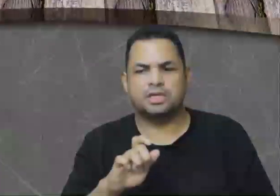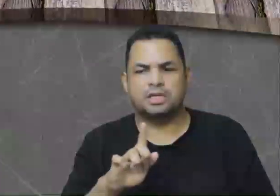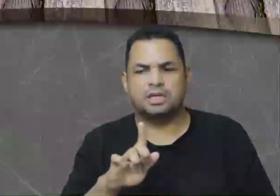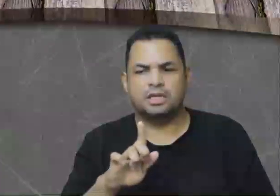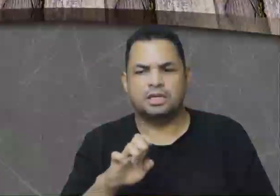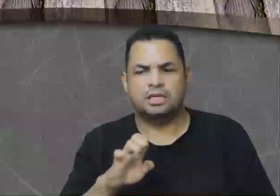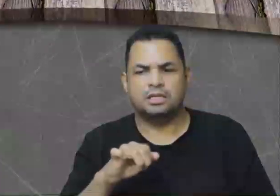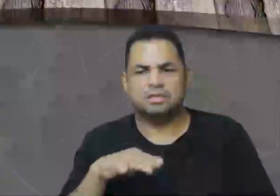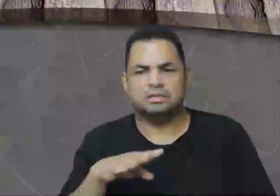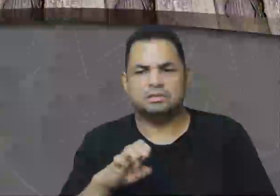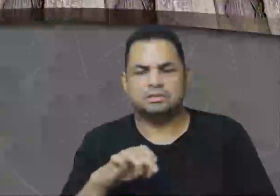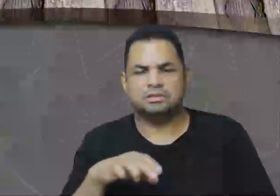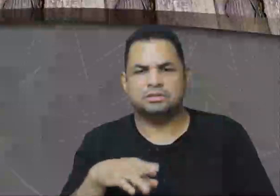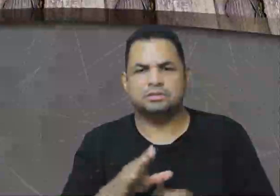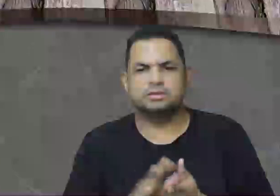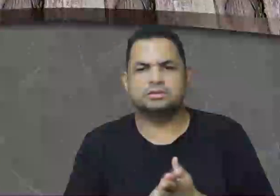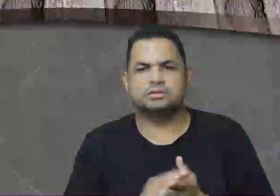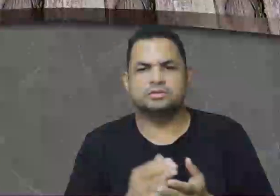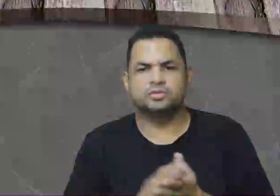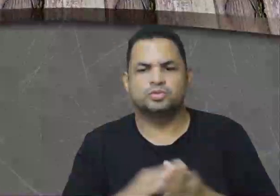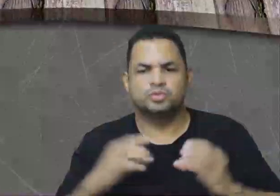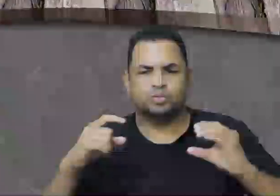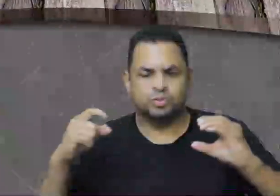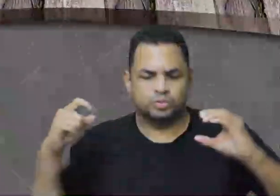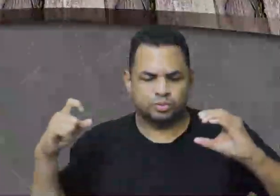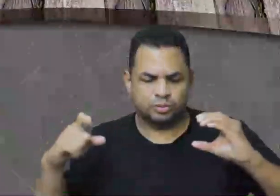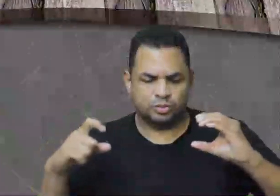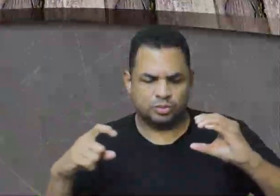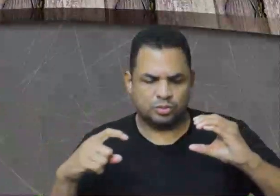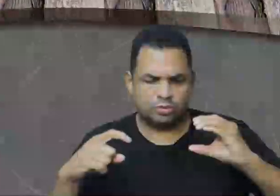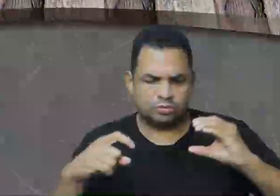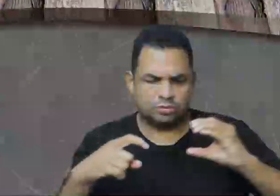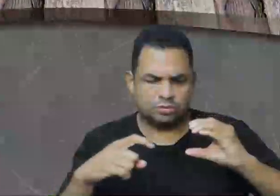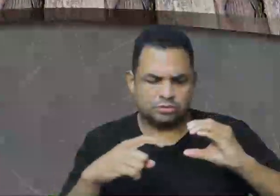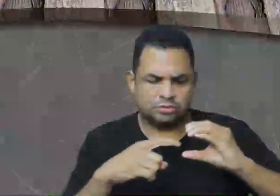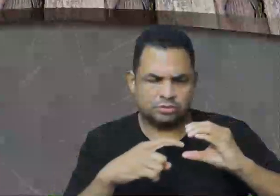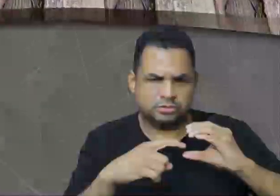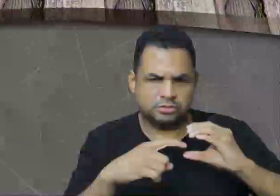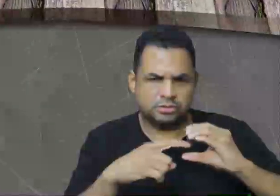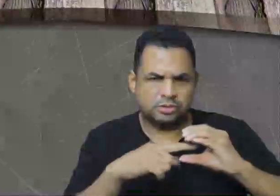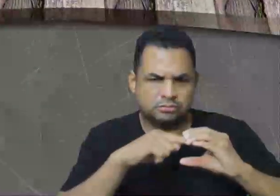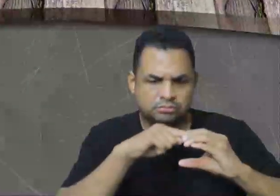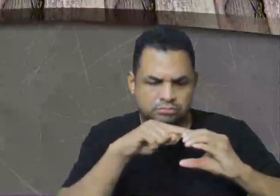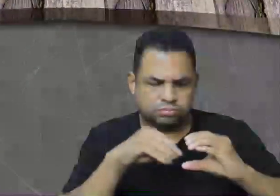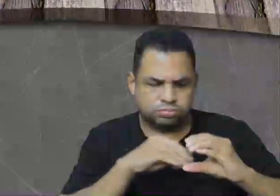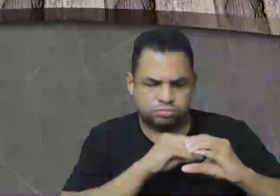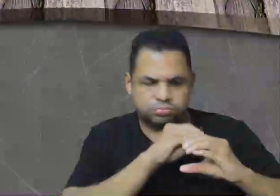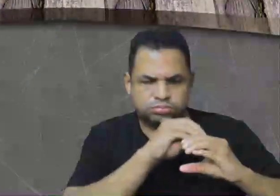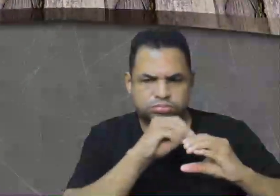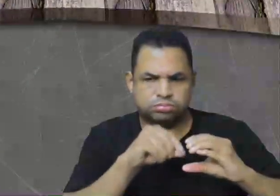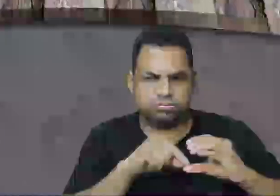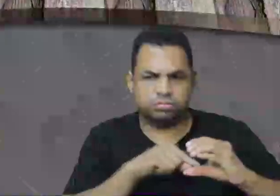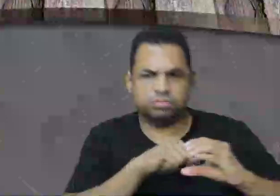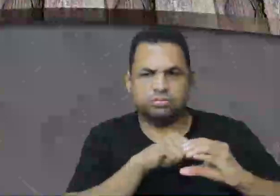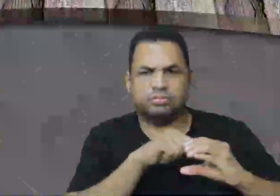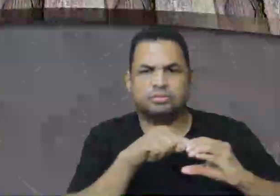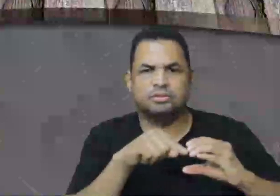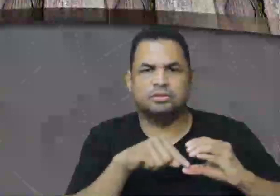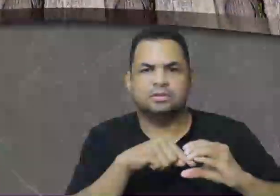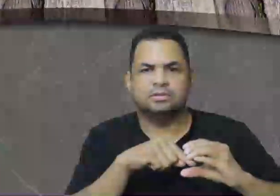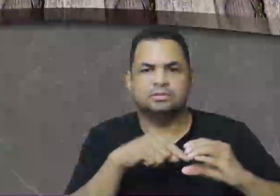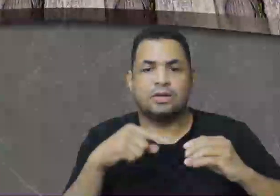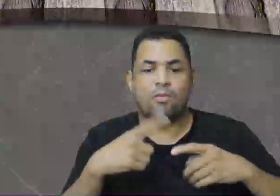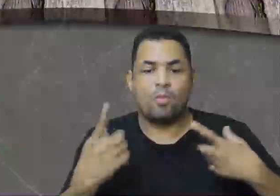O espermatozoide e o óvulo, eles se encontram no momento da fecundação, ok? Após o